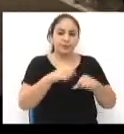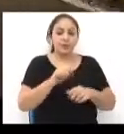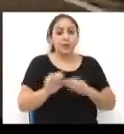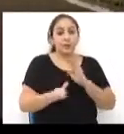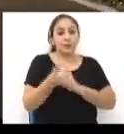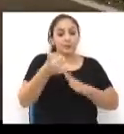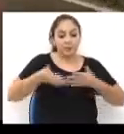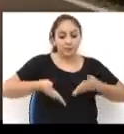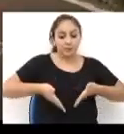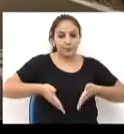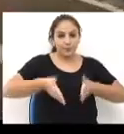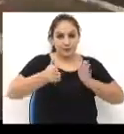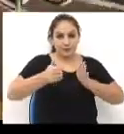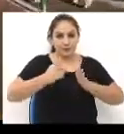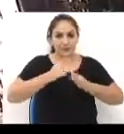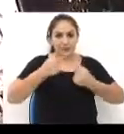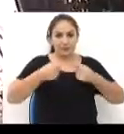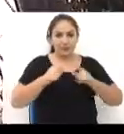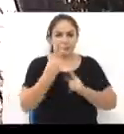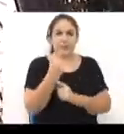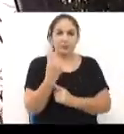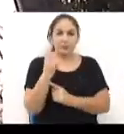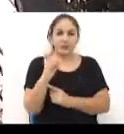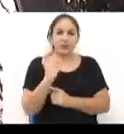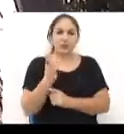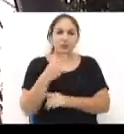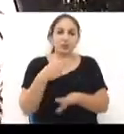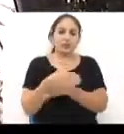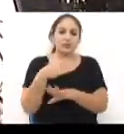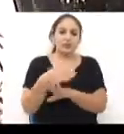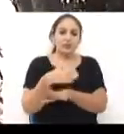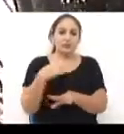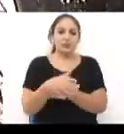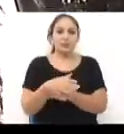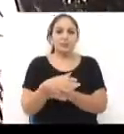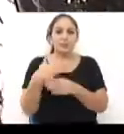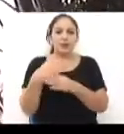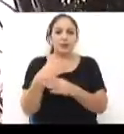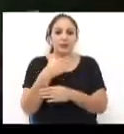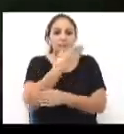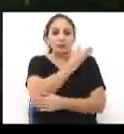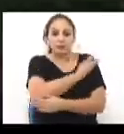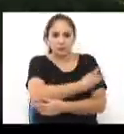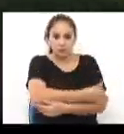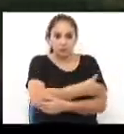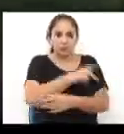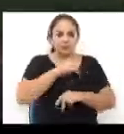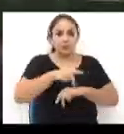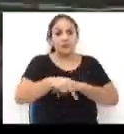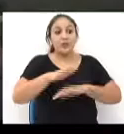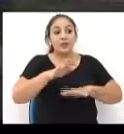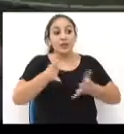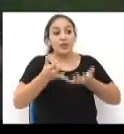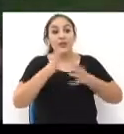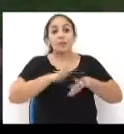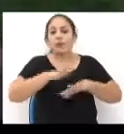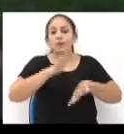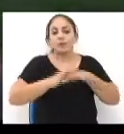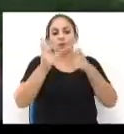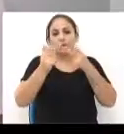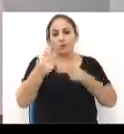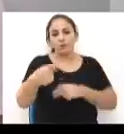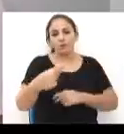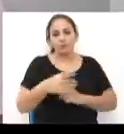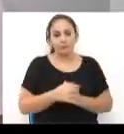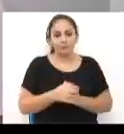trechos inaugurados em 2015, ela já faz parte da rotina dos passofundenses, que pedem ainda mais espaços como